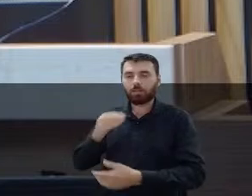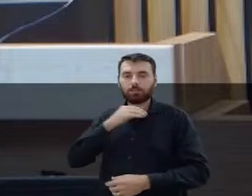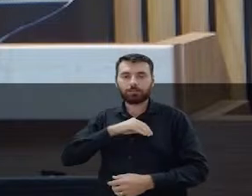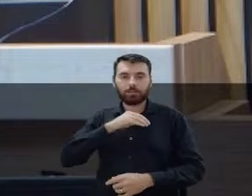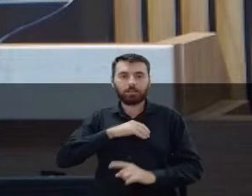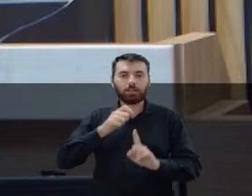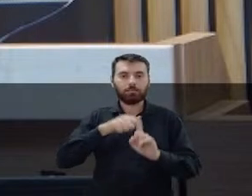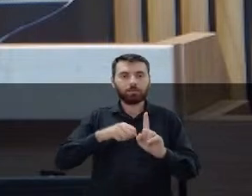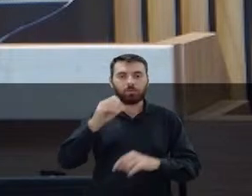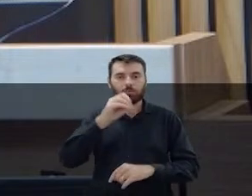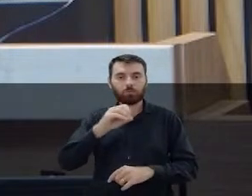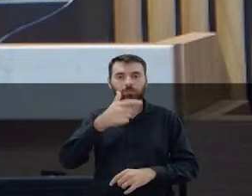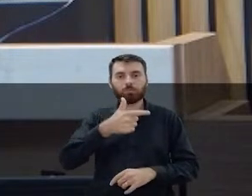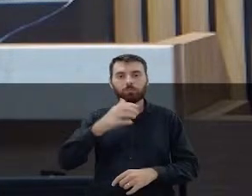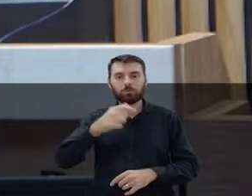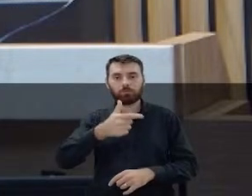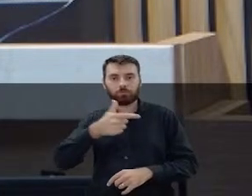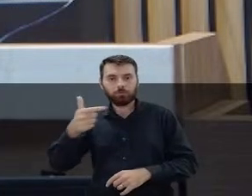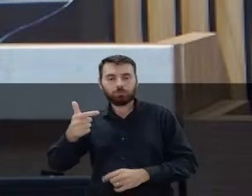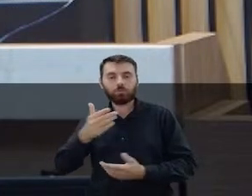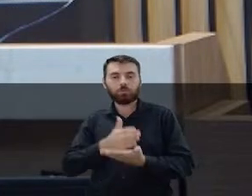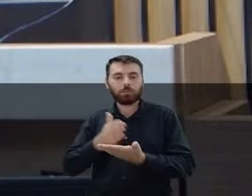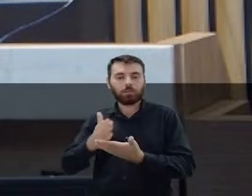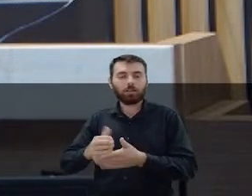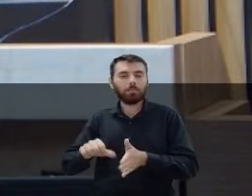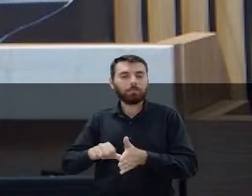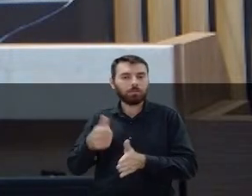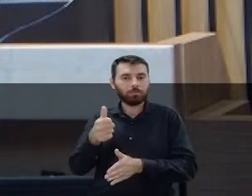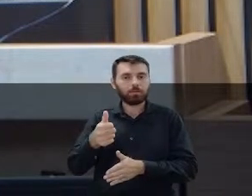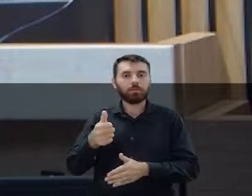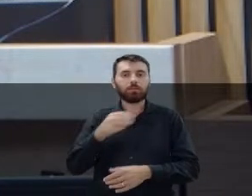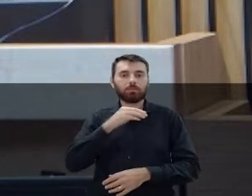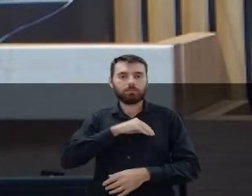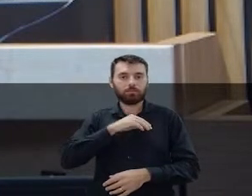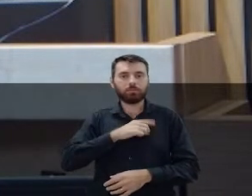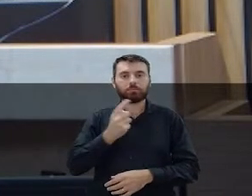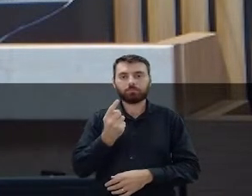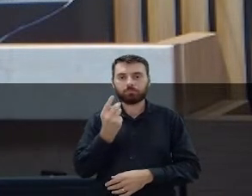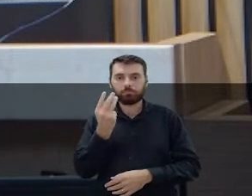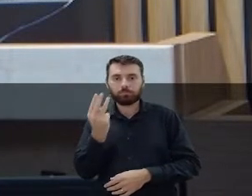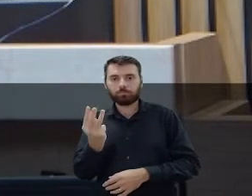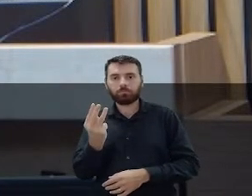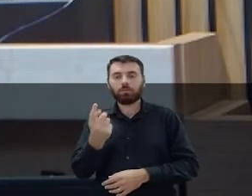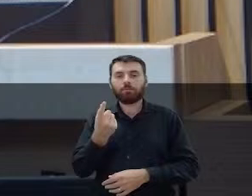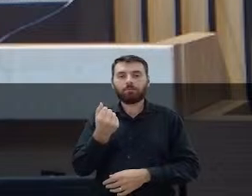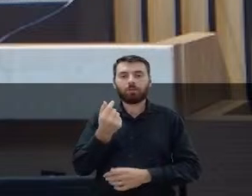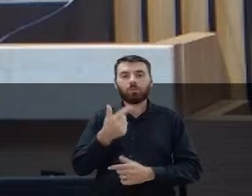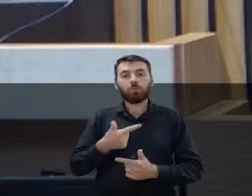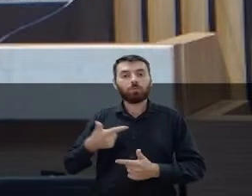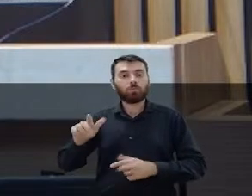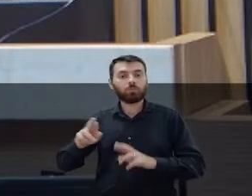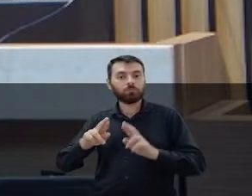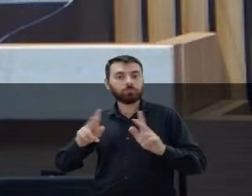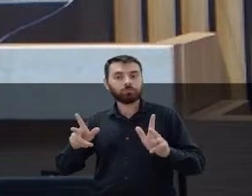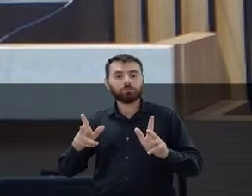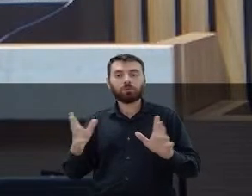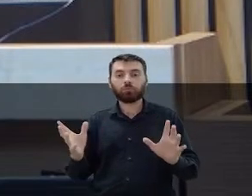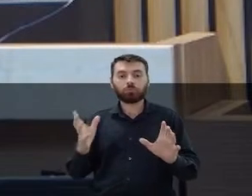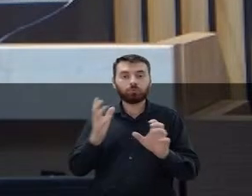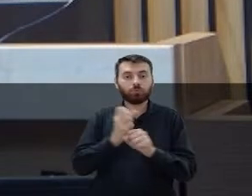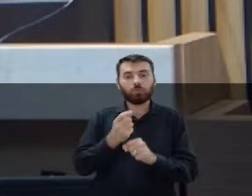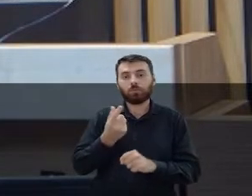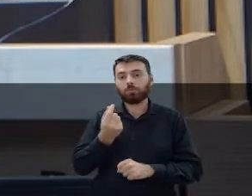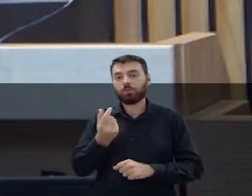primeira parcela do 13º salário e valor extra-folha, não corresponde à soma dos respectivos